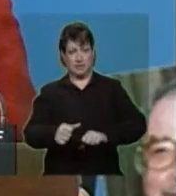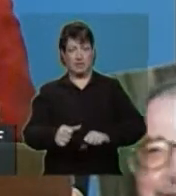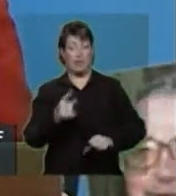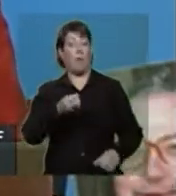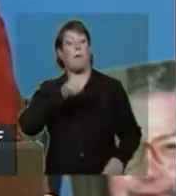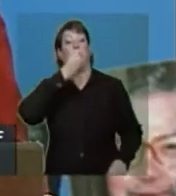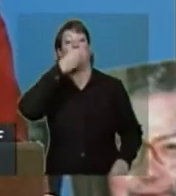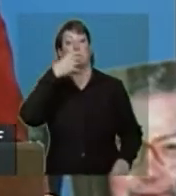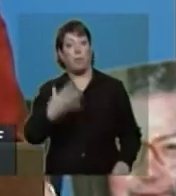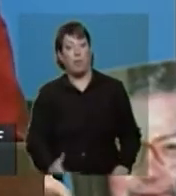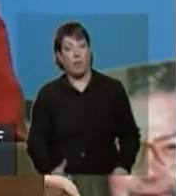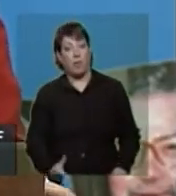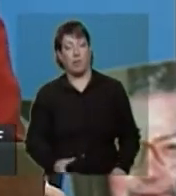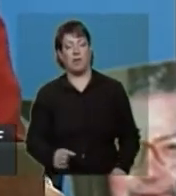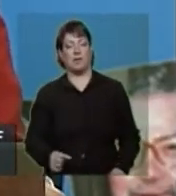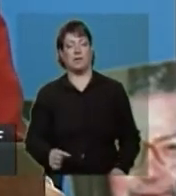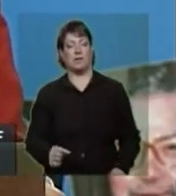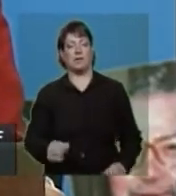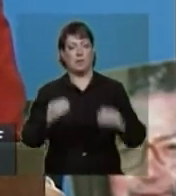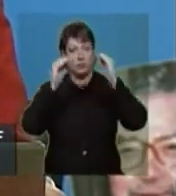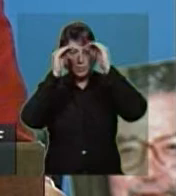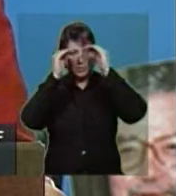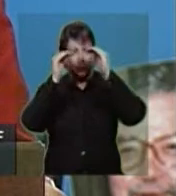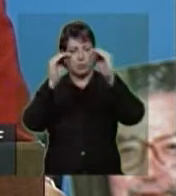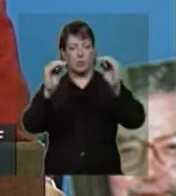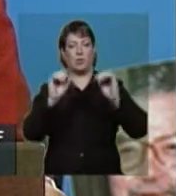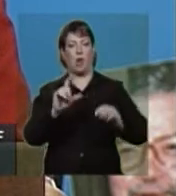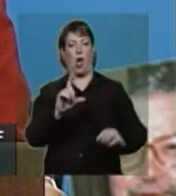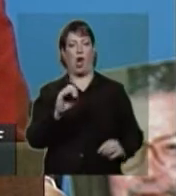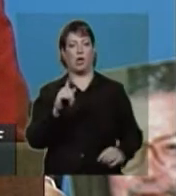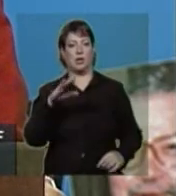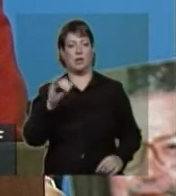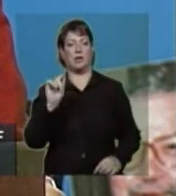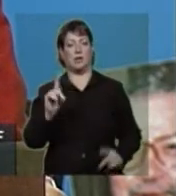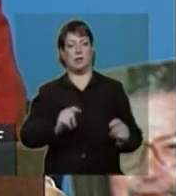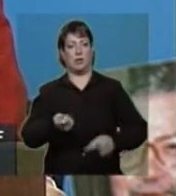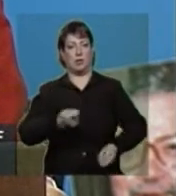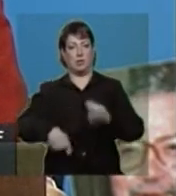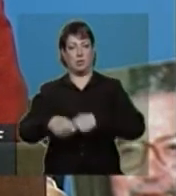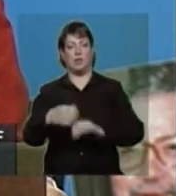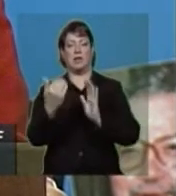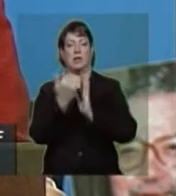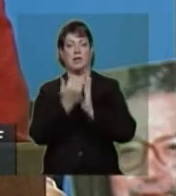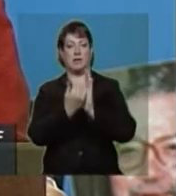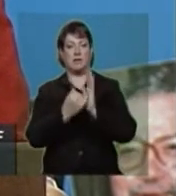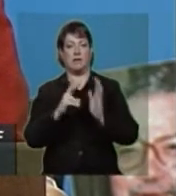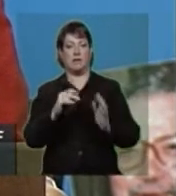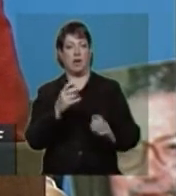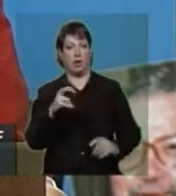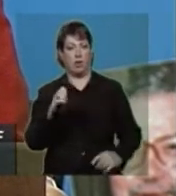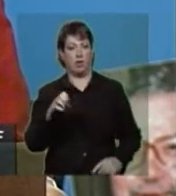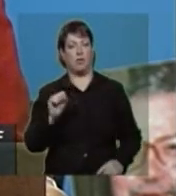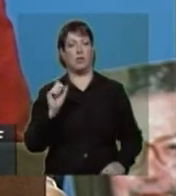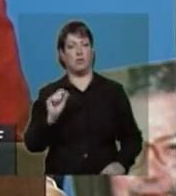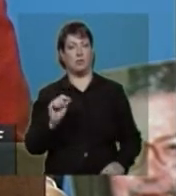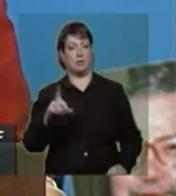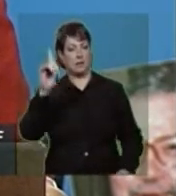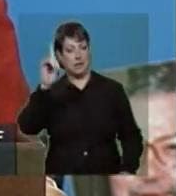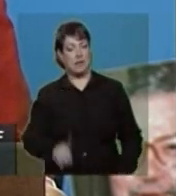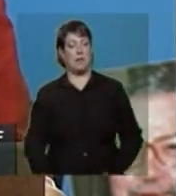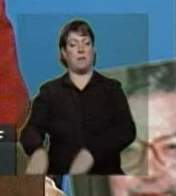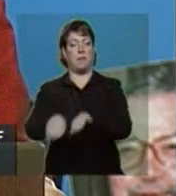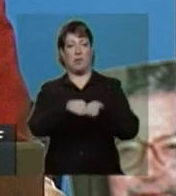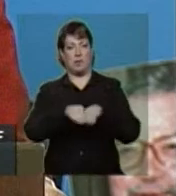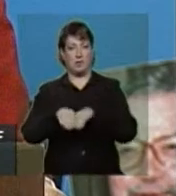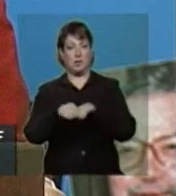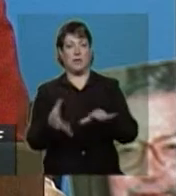benigna subordinação da lógica econômica à agenda dos valores indissociáveis da democracia